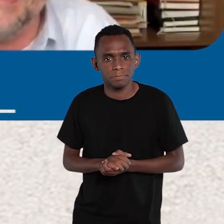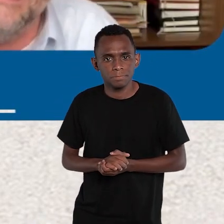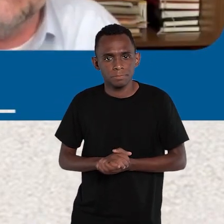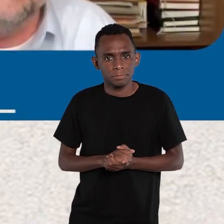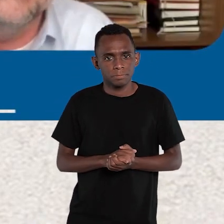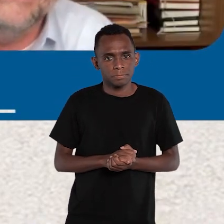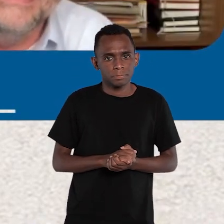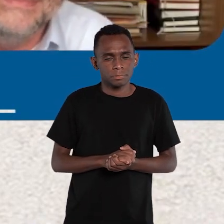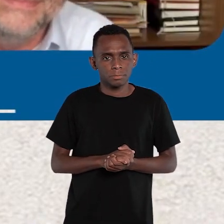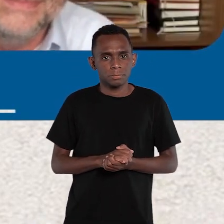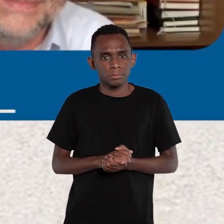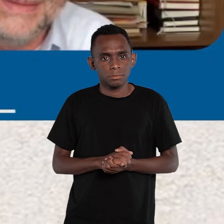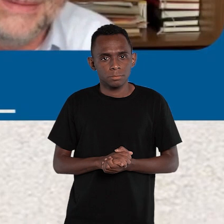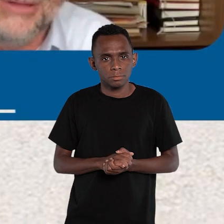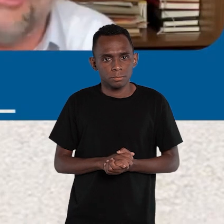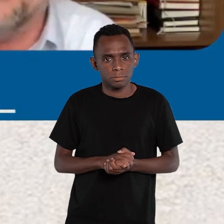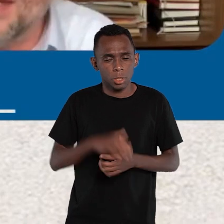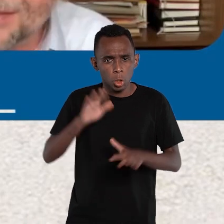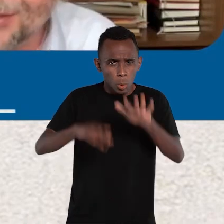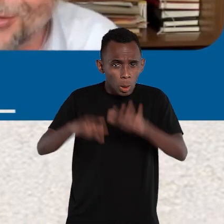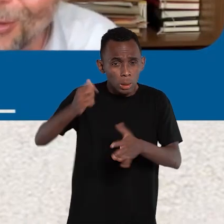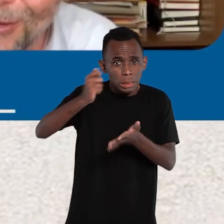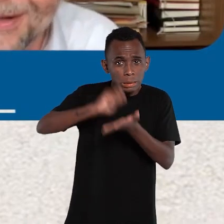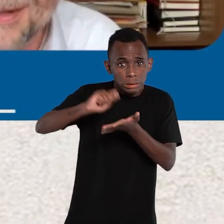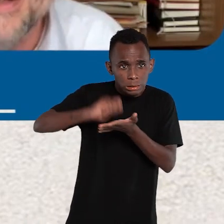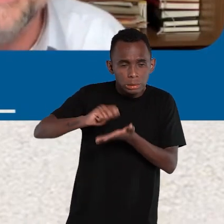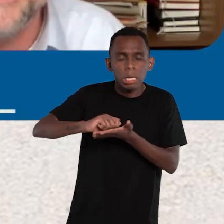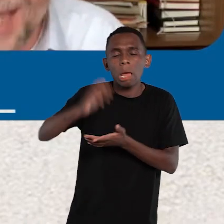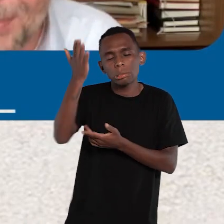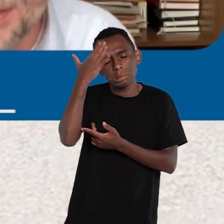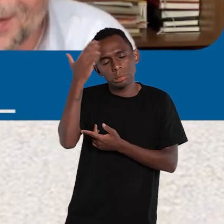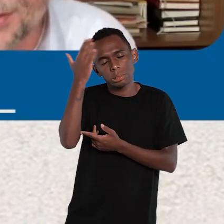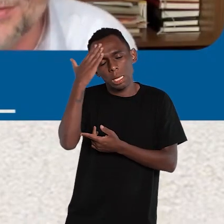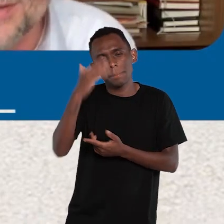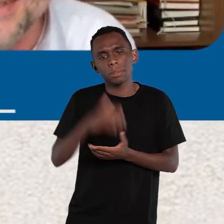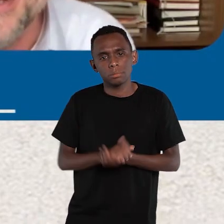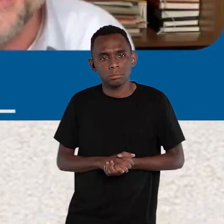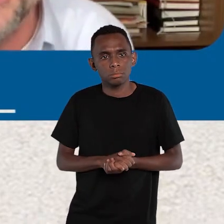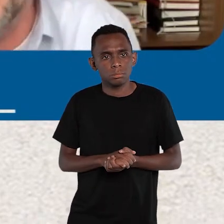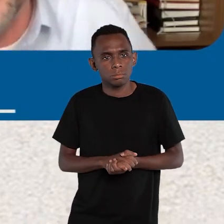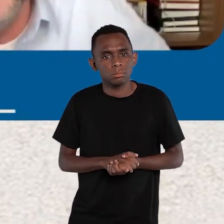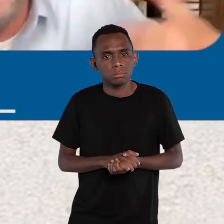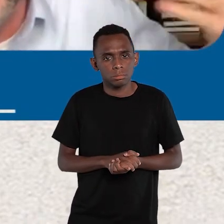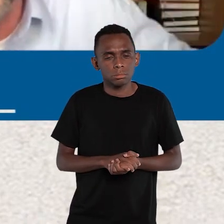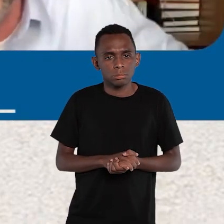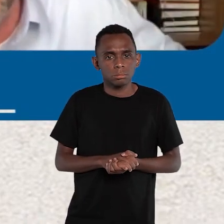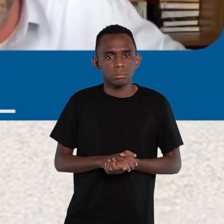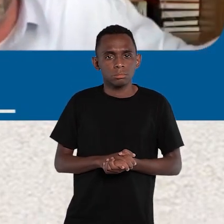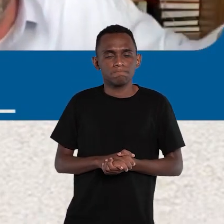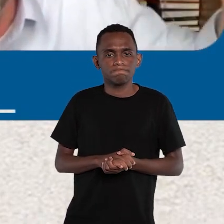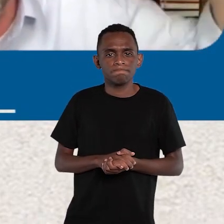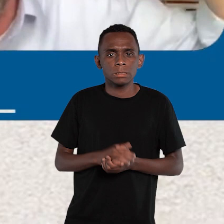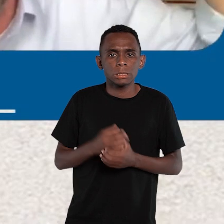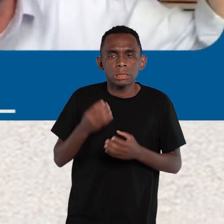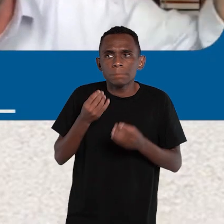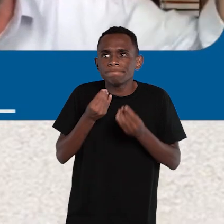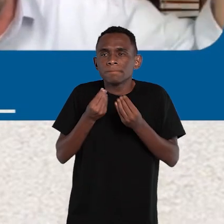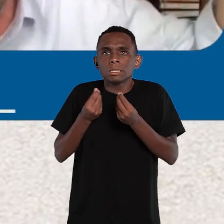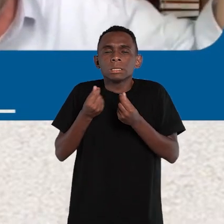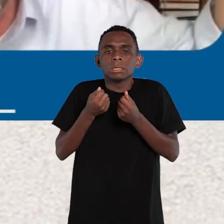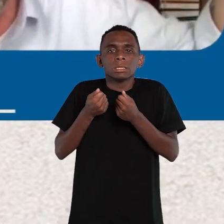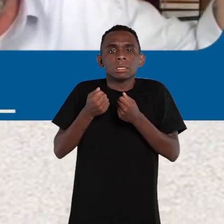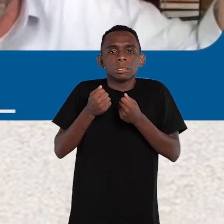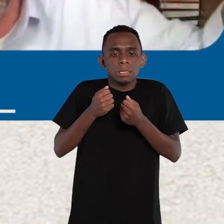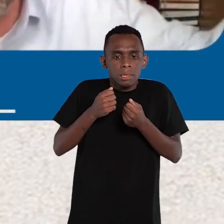proeza. É uma proeza. Qualquer escritor sabe disso. delicioso seria se, ao pensar